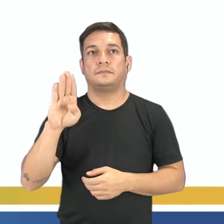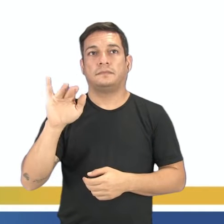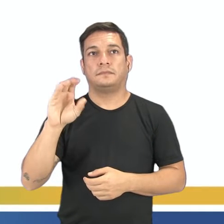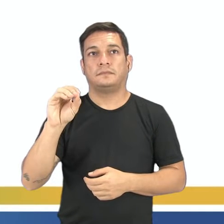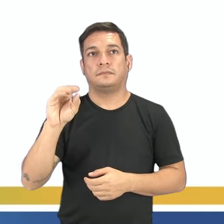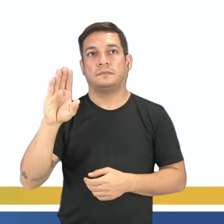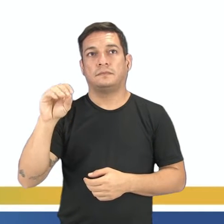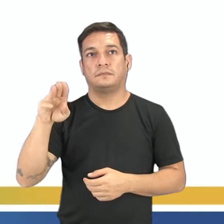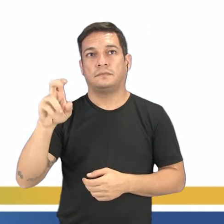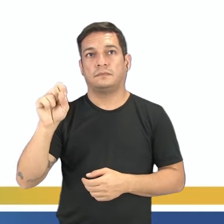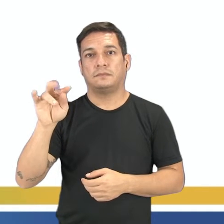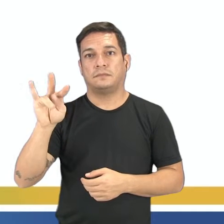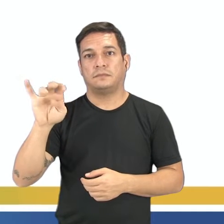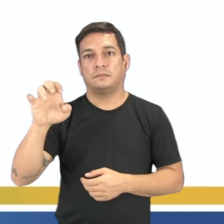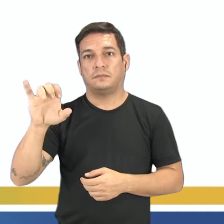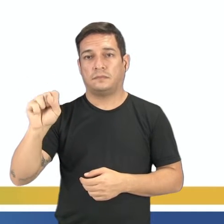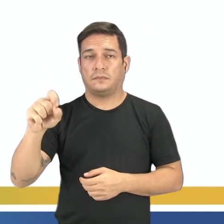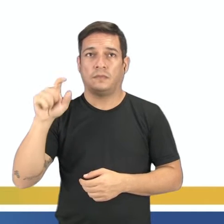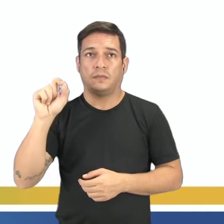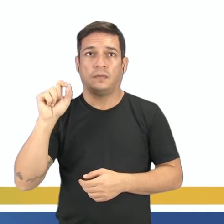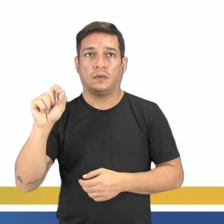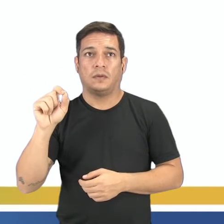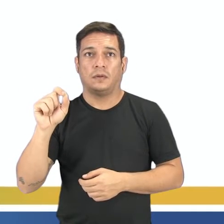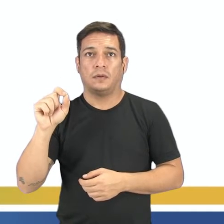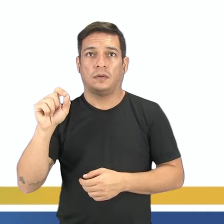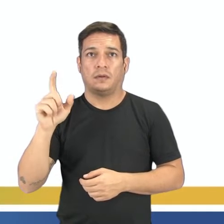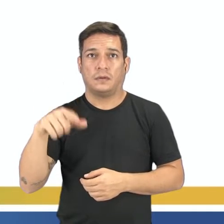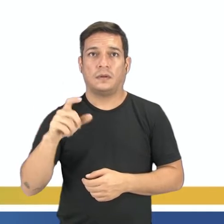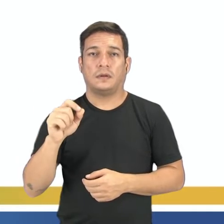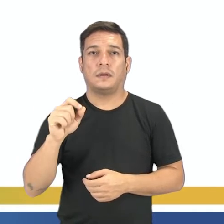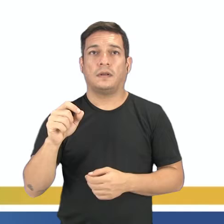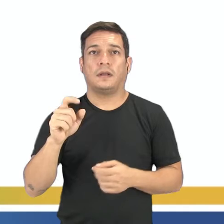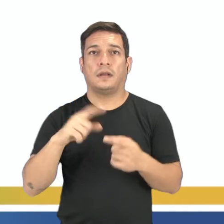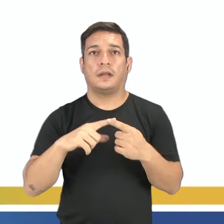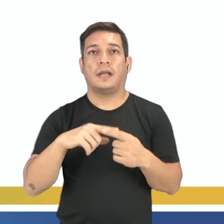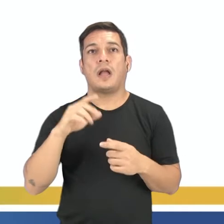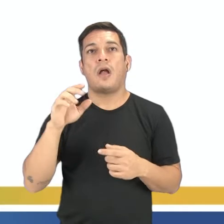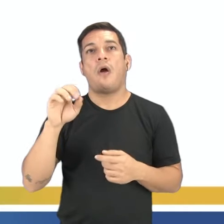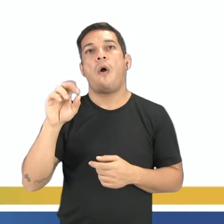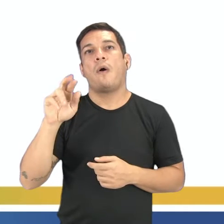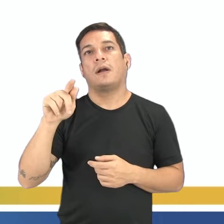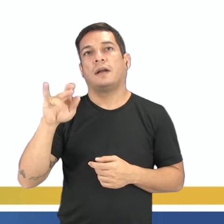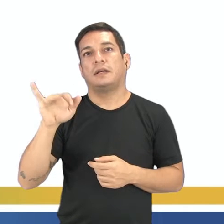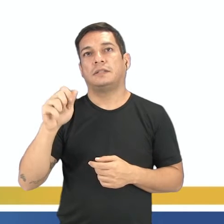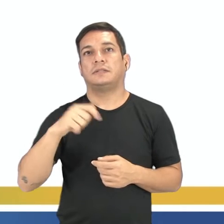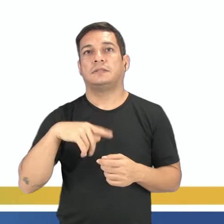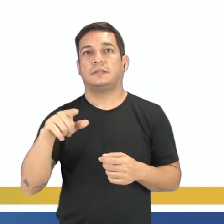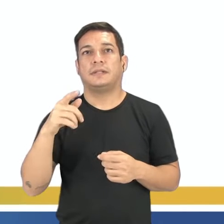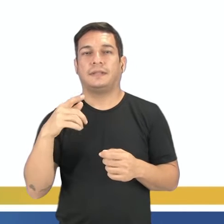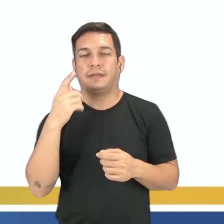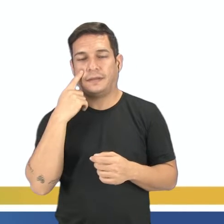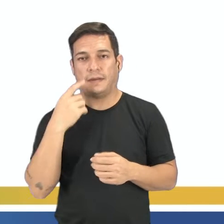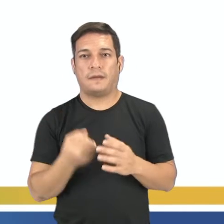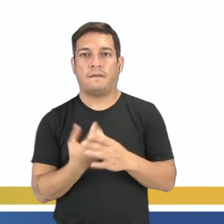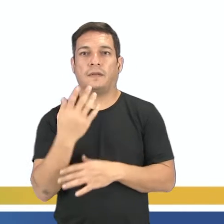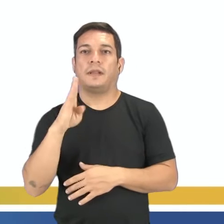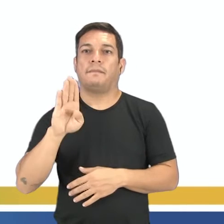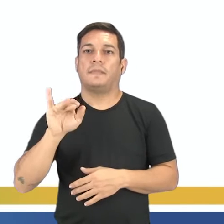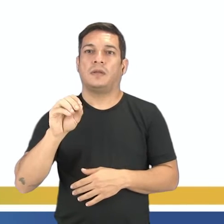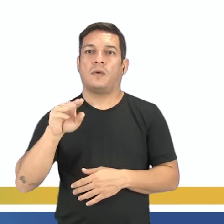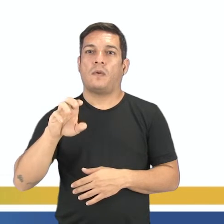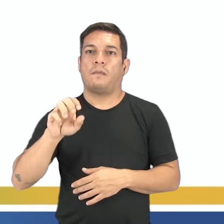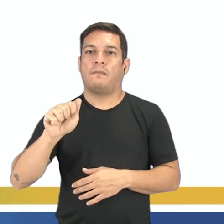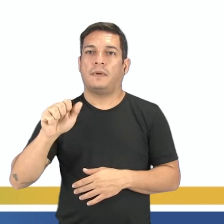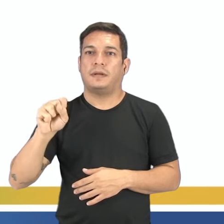biocombustíveis? Todo combustível oriundo de fontes renováveis orgânicas, derivado da biomassa. Nós temos